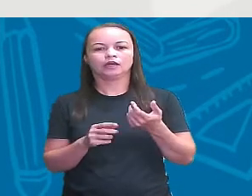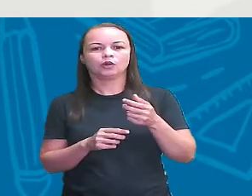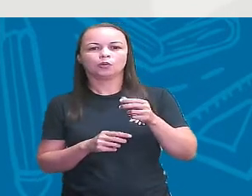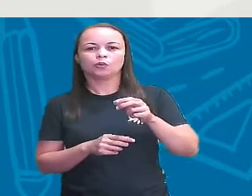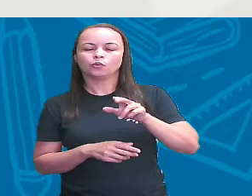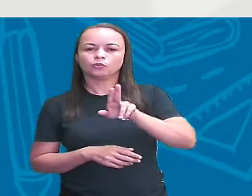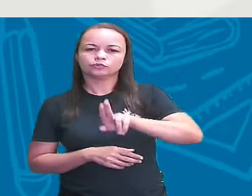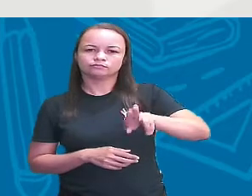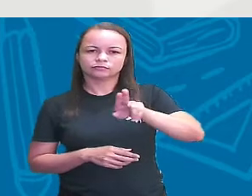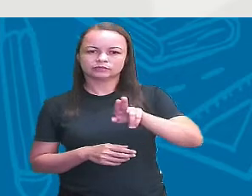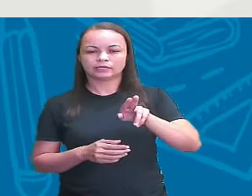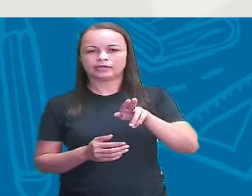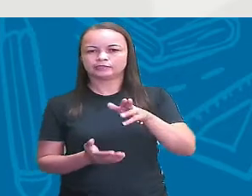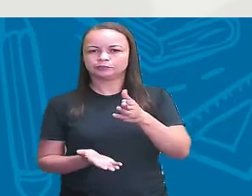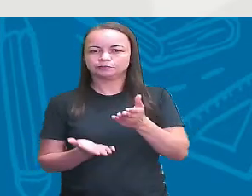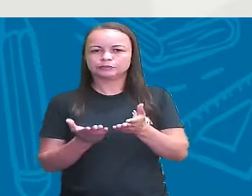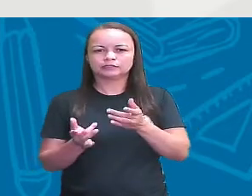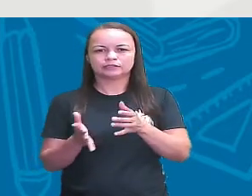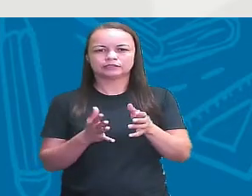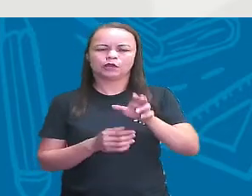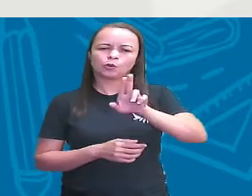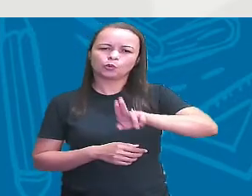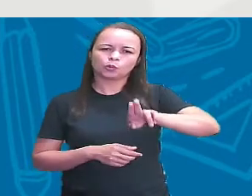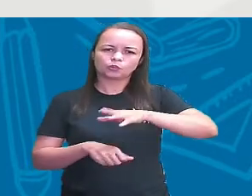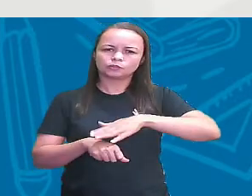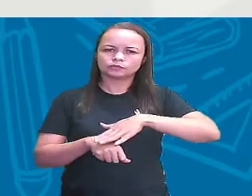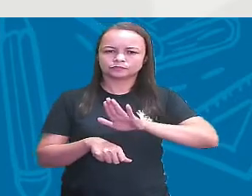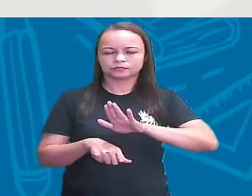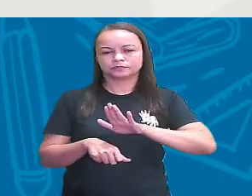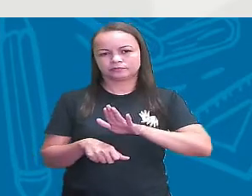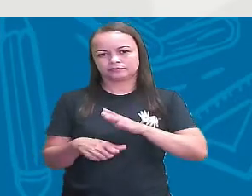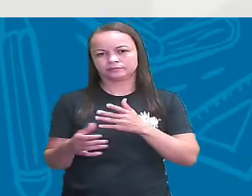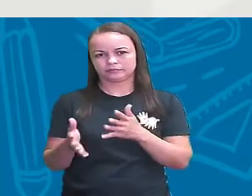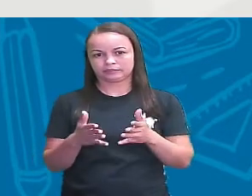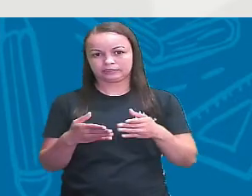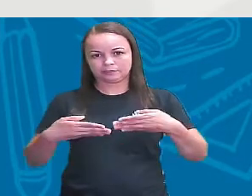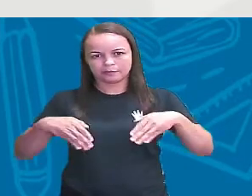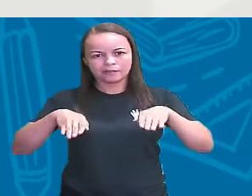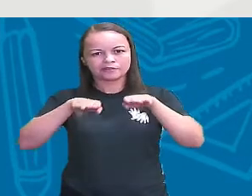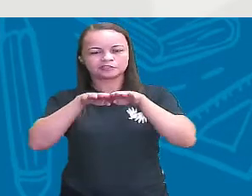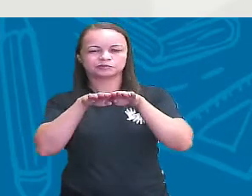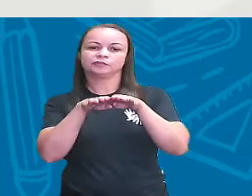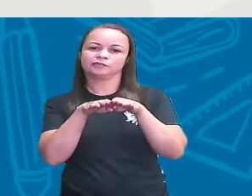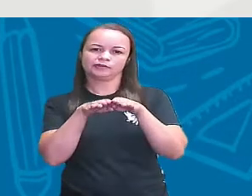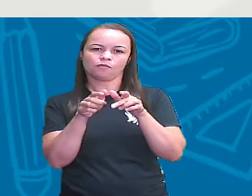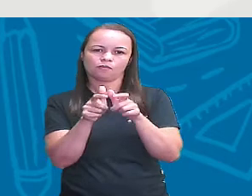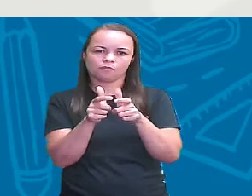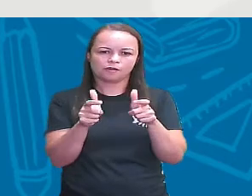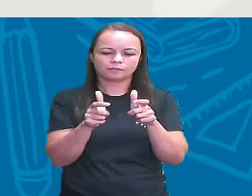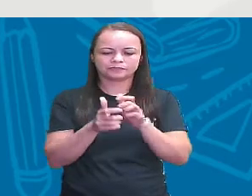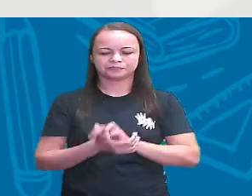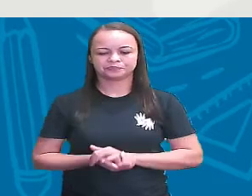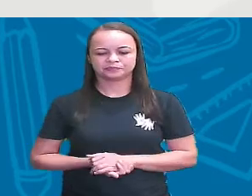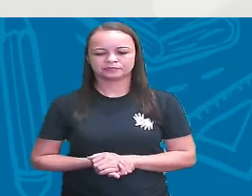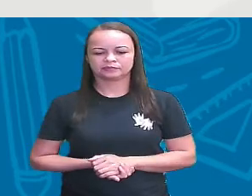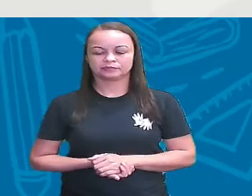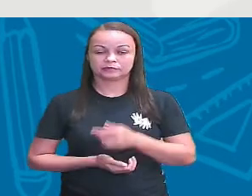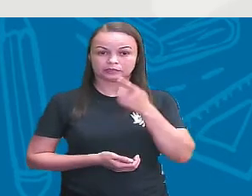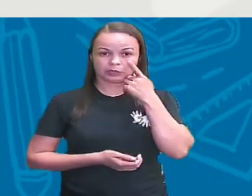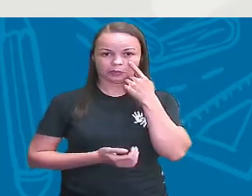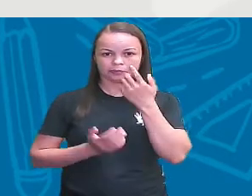de medida mais usual de mesma grandeza. Olha